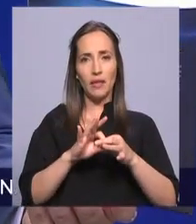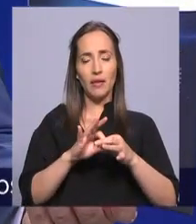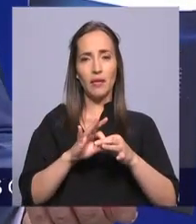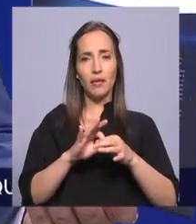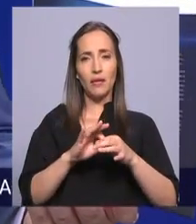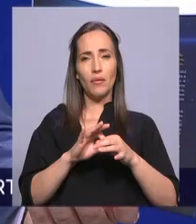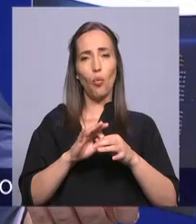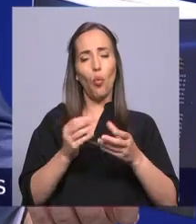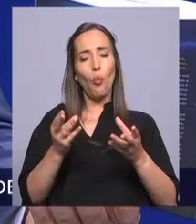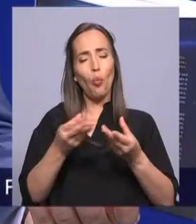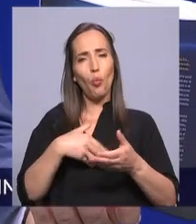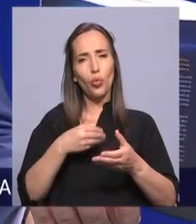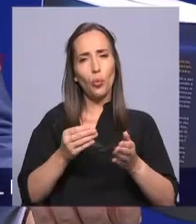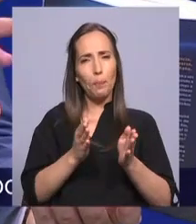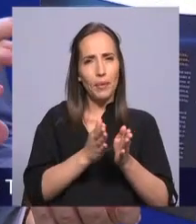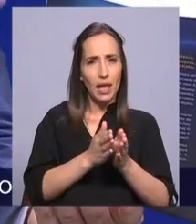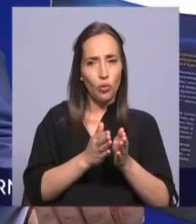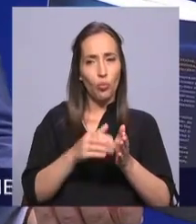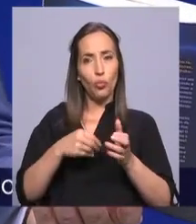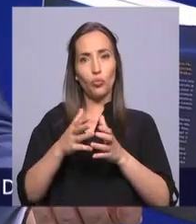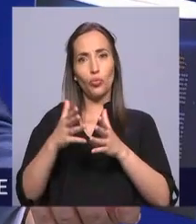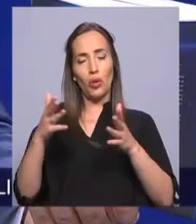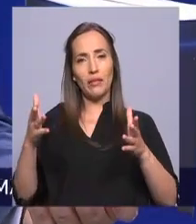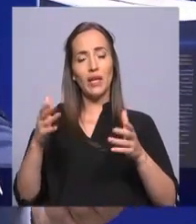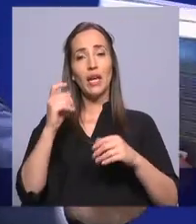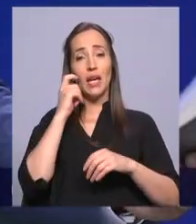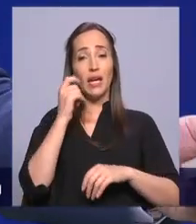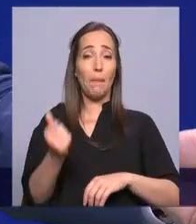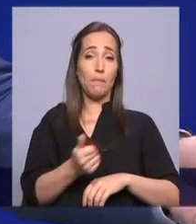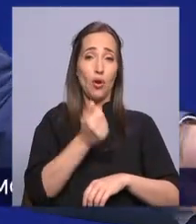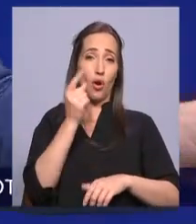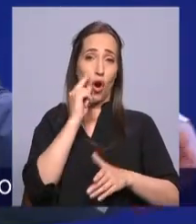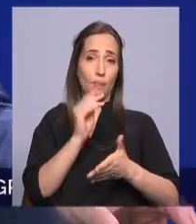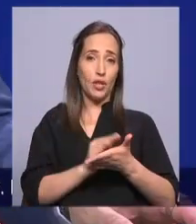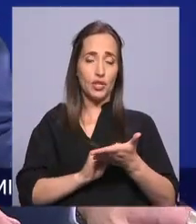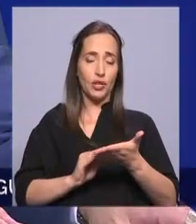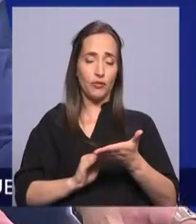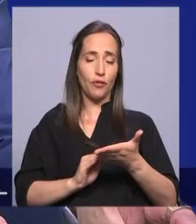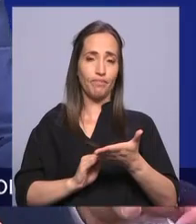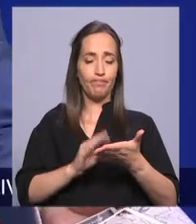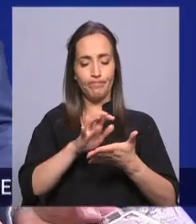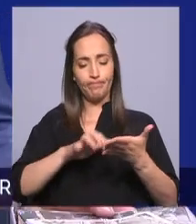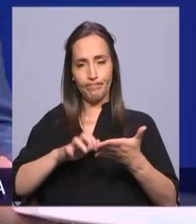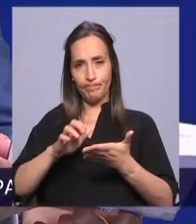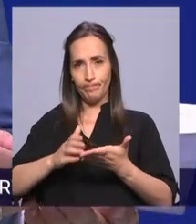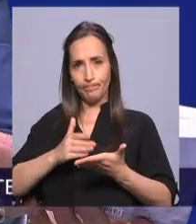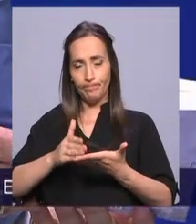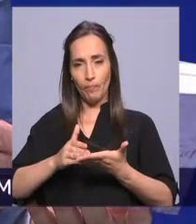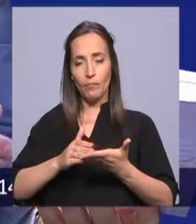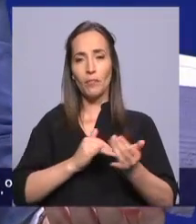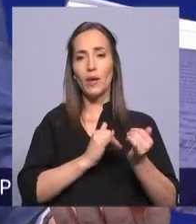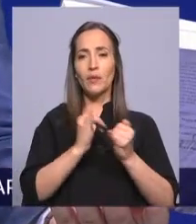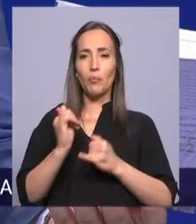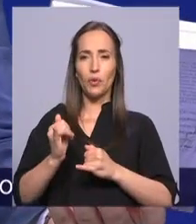muito pequenininho com o mundo do muito, muito grande. E quem melhor do que Michio Kaku para nos levar nessa aventura? Depois,